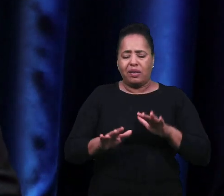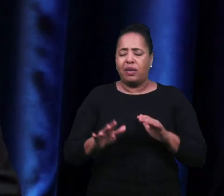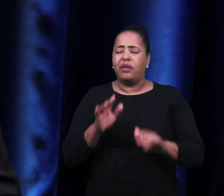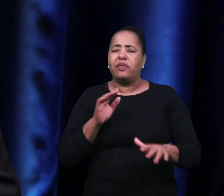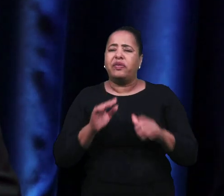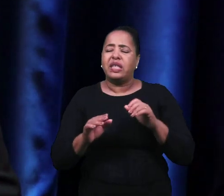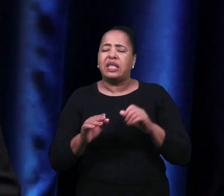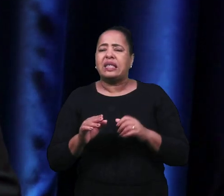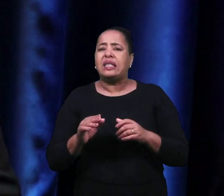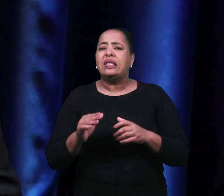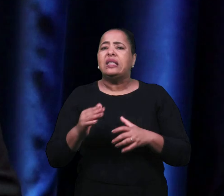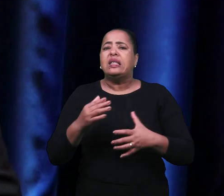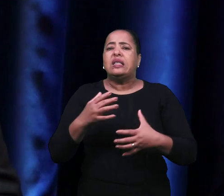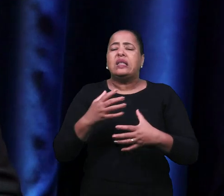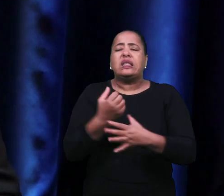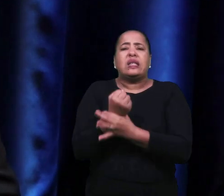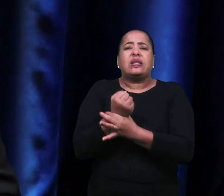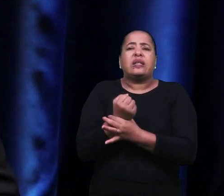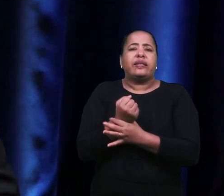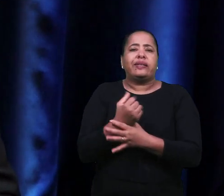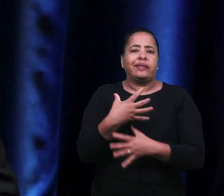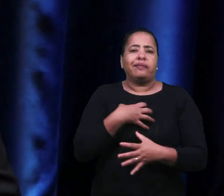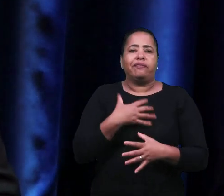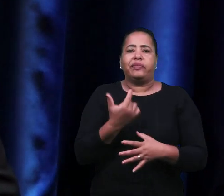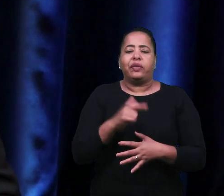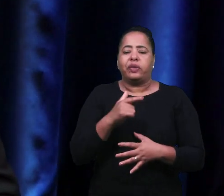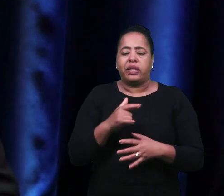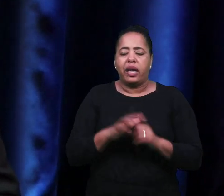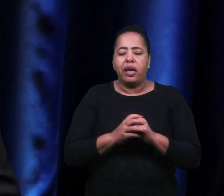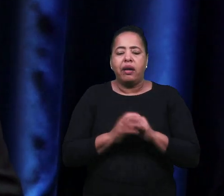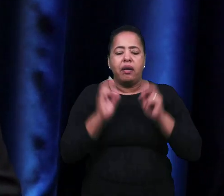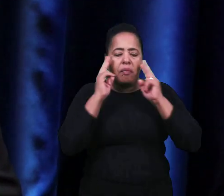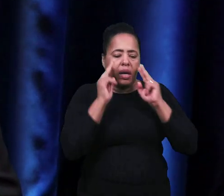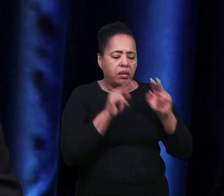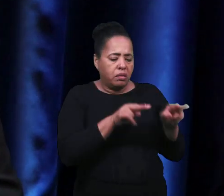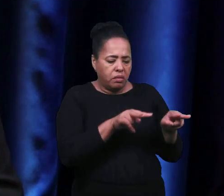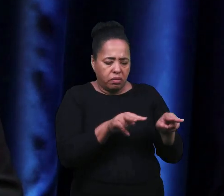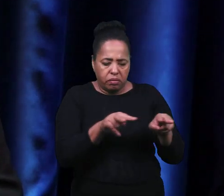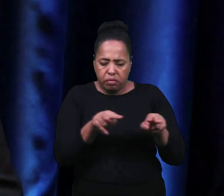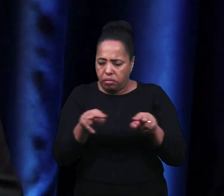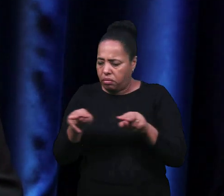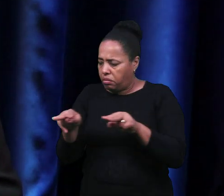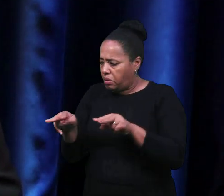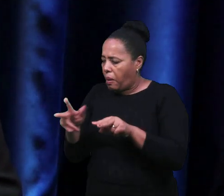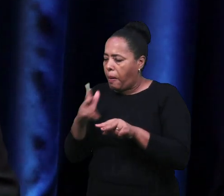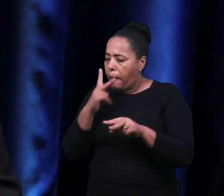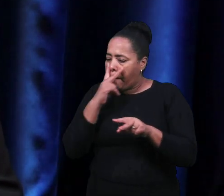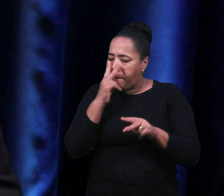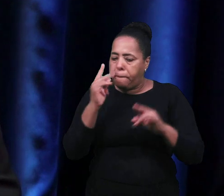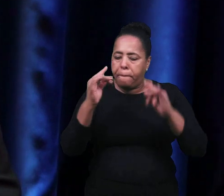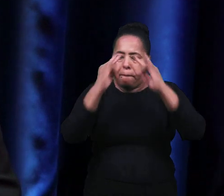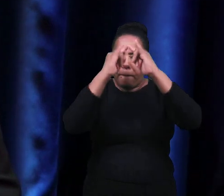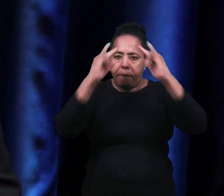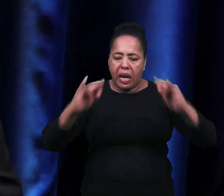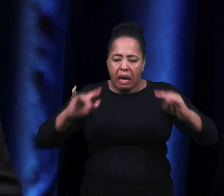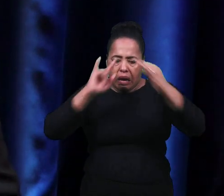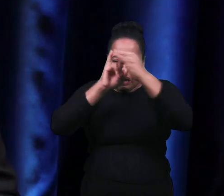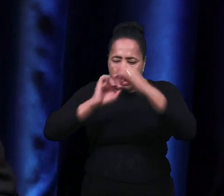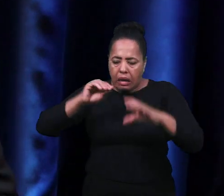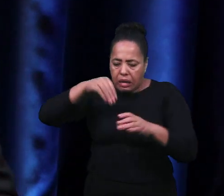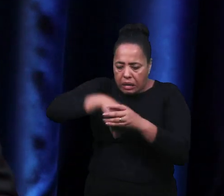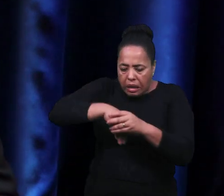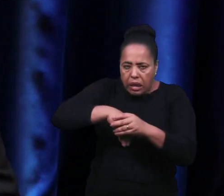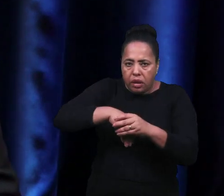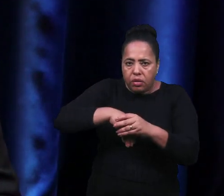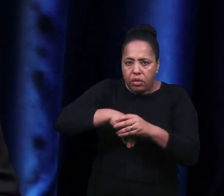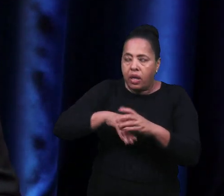momento, mas o momento você olha ao redor, você está dentro de uma tenda, como aconteceu com Abraão. Quando Deus chamou Abraão, ele